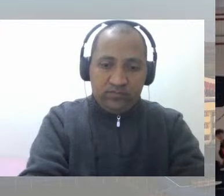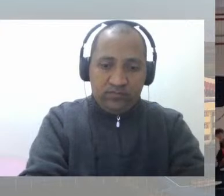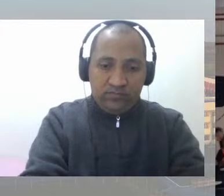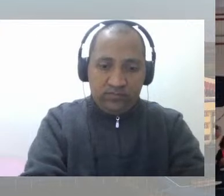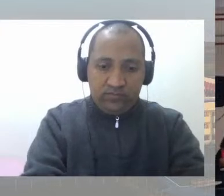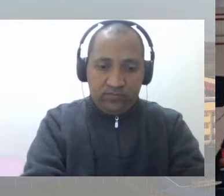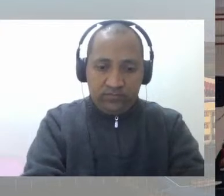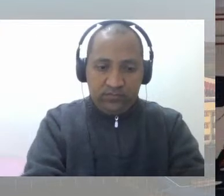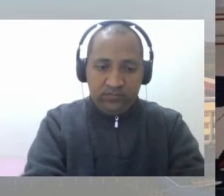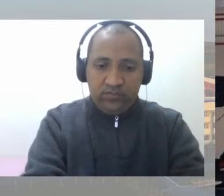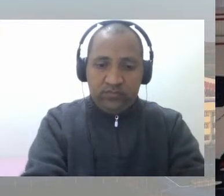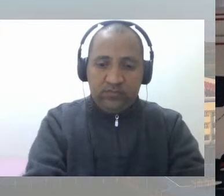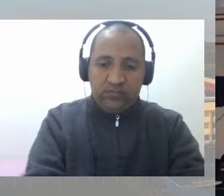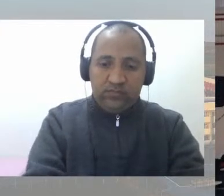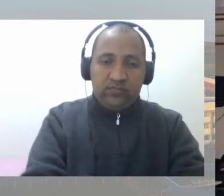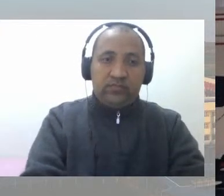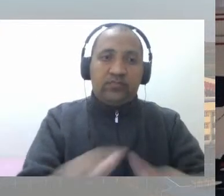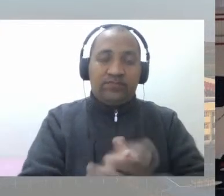manter